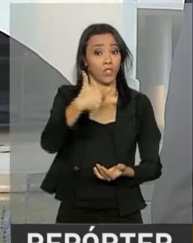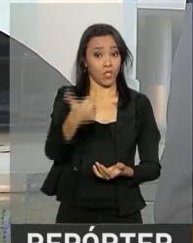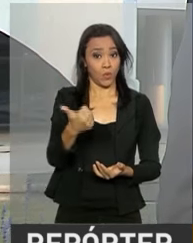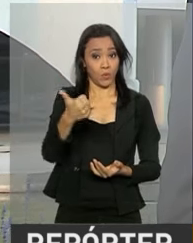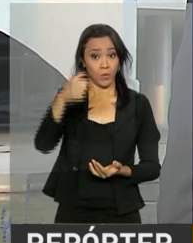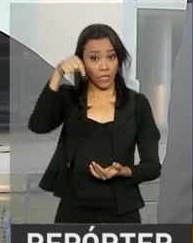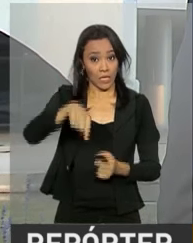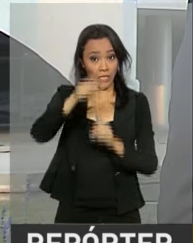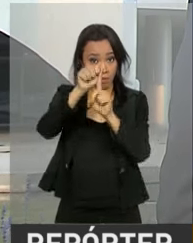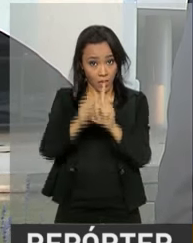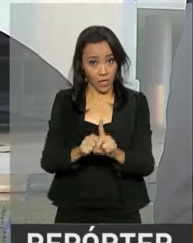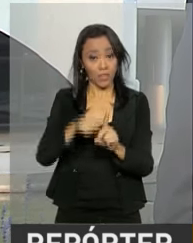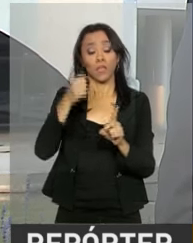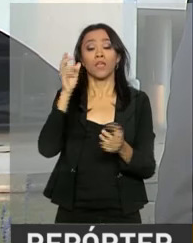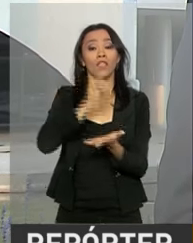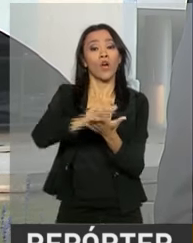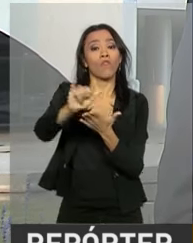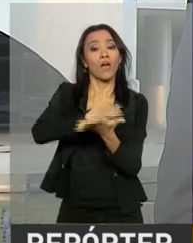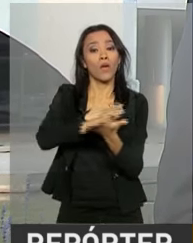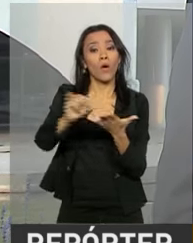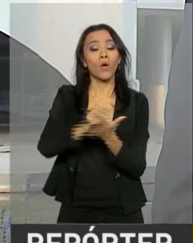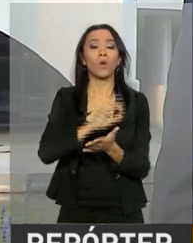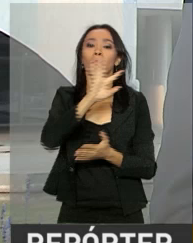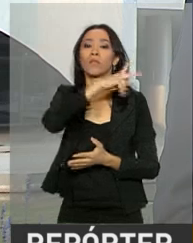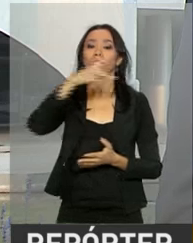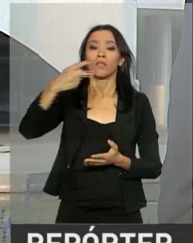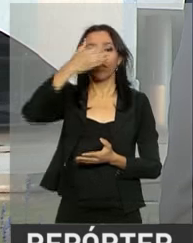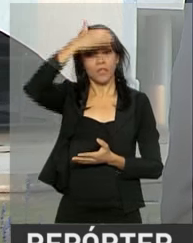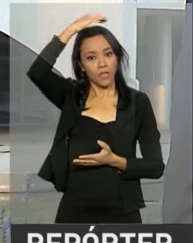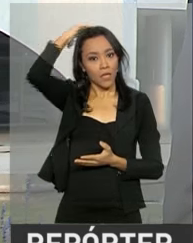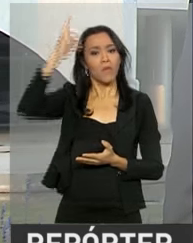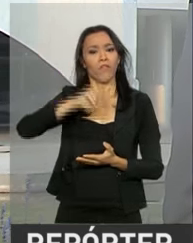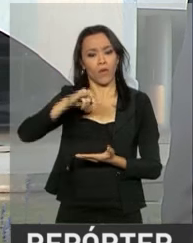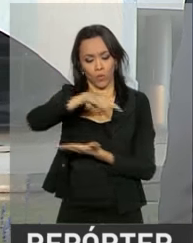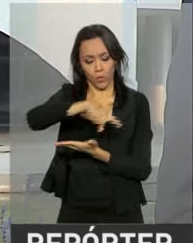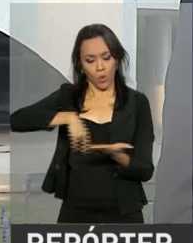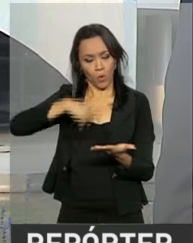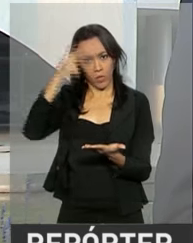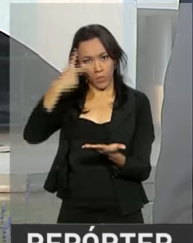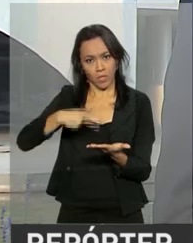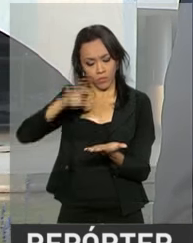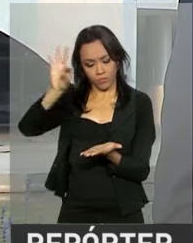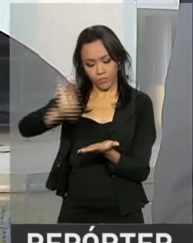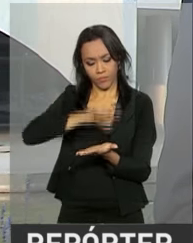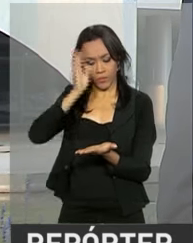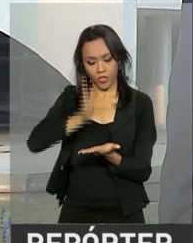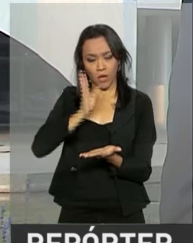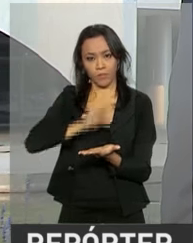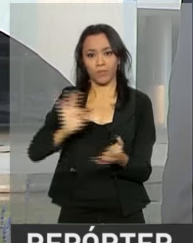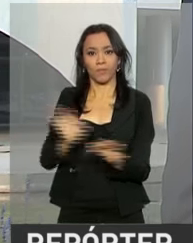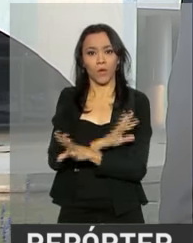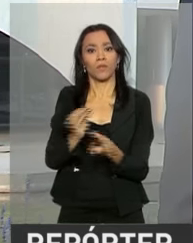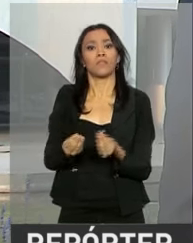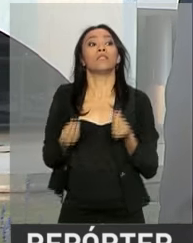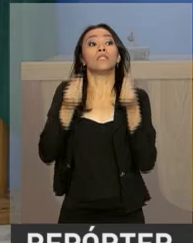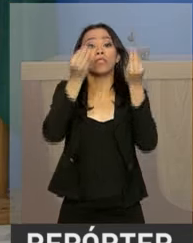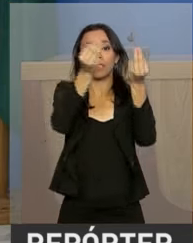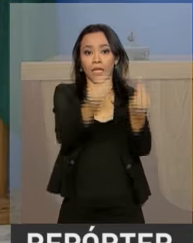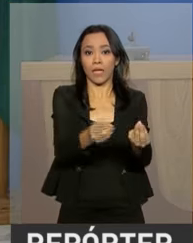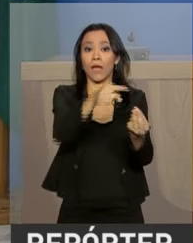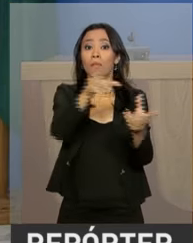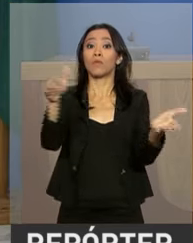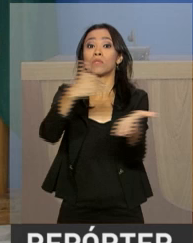York, nos Estados Unidos, o presidente Michel Temer vai entregar a ratificação do Brasil ao secretário-geral da ONU, Ban Ki-moon.